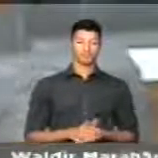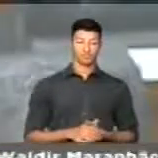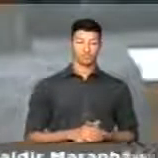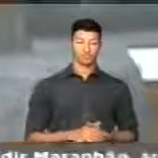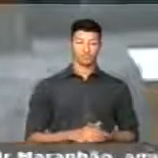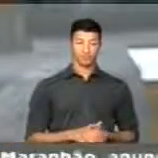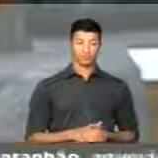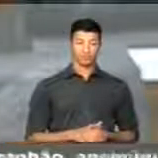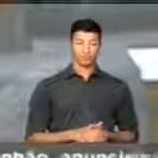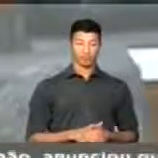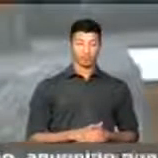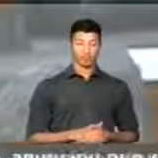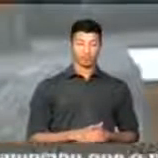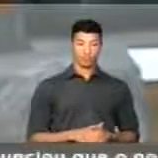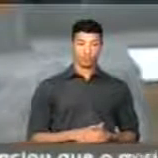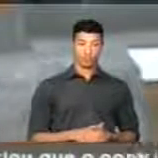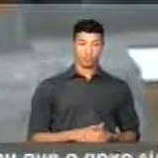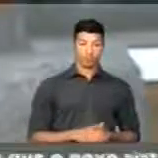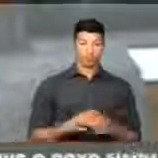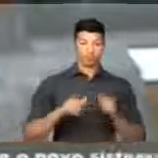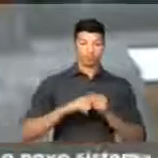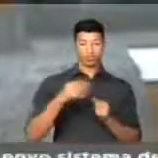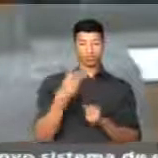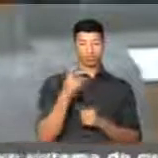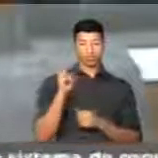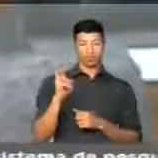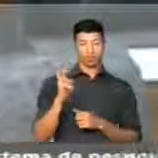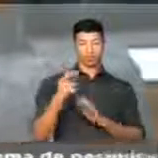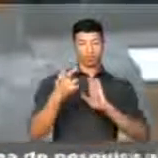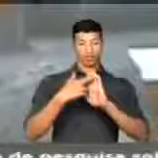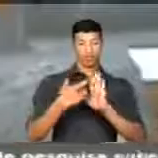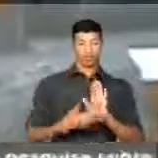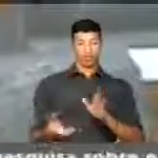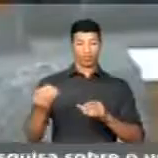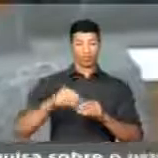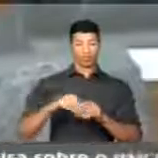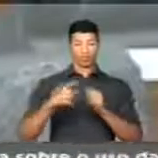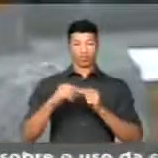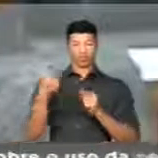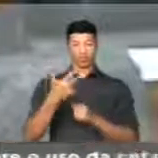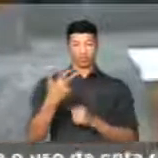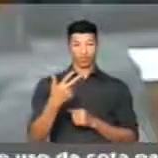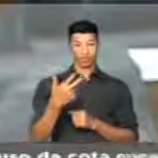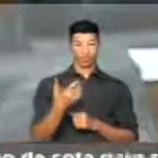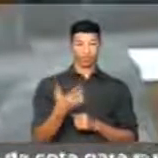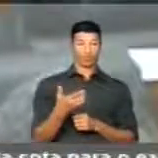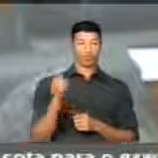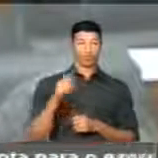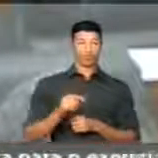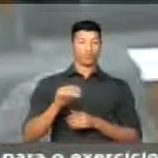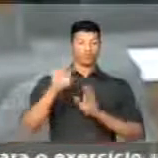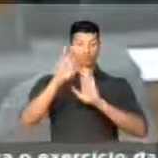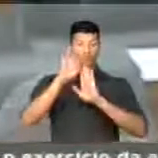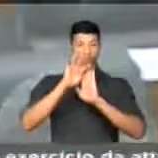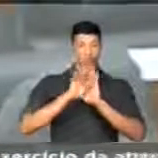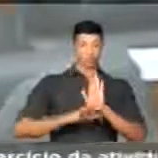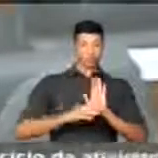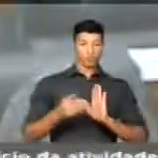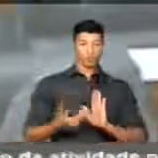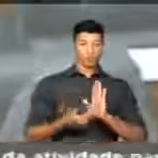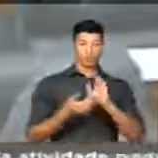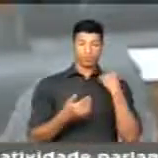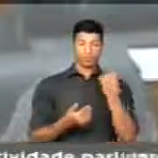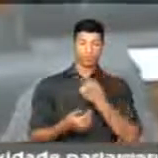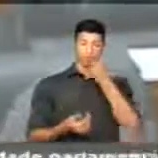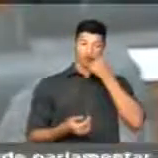ordem, senhor presidente, com base no artigo 35 do Regimento Interno, parágrafo 2º, com um terço desta casa, nós